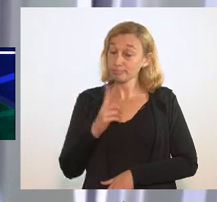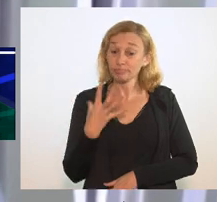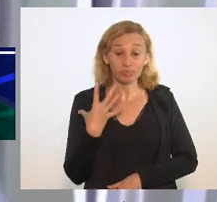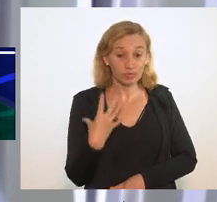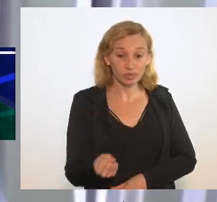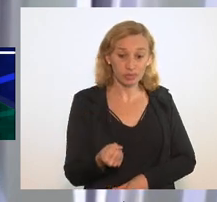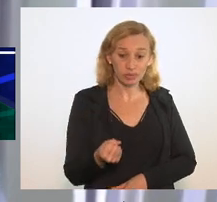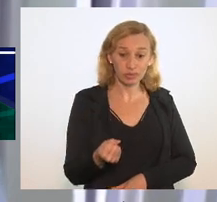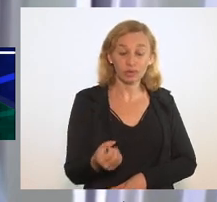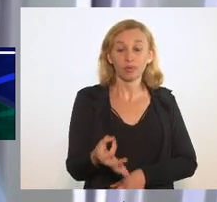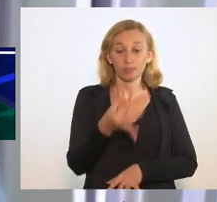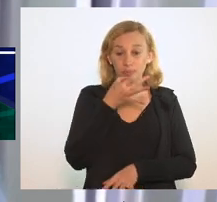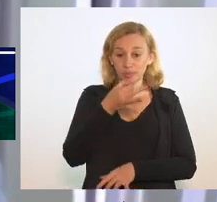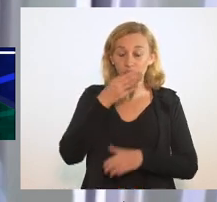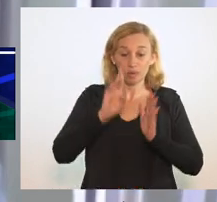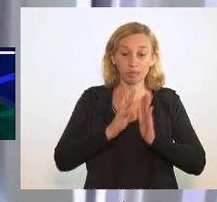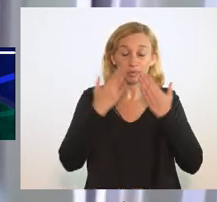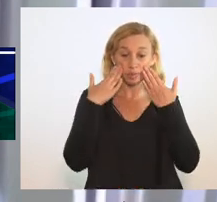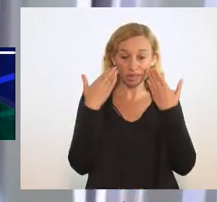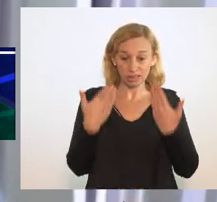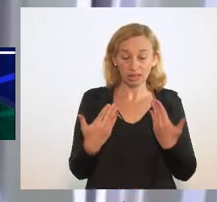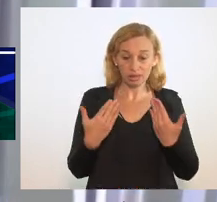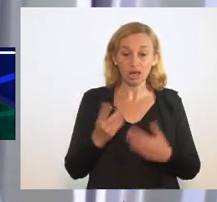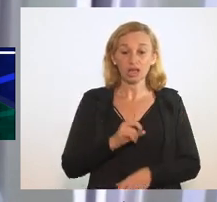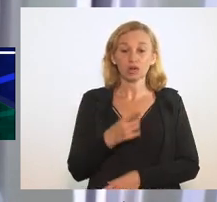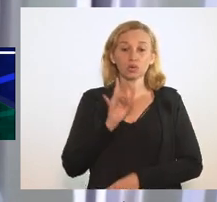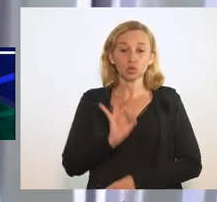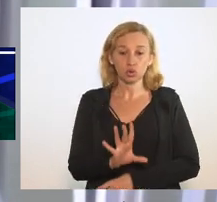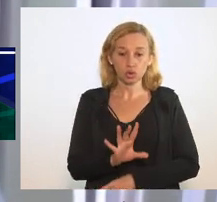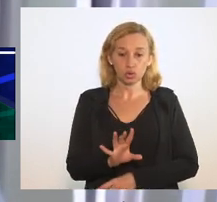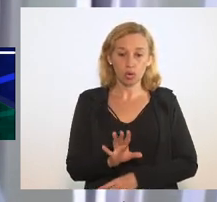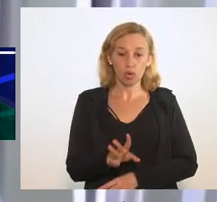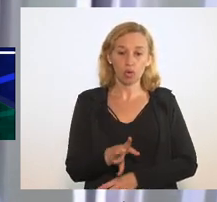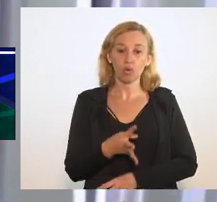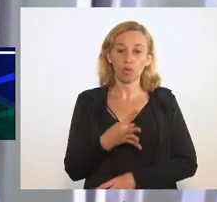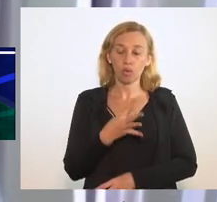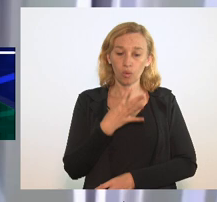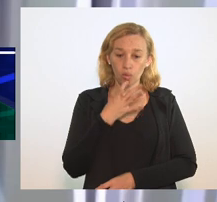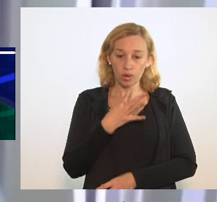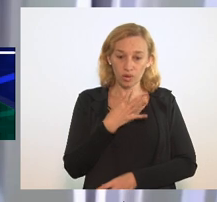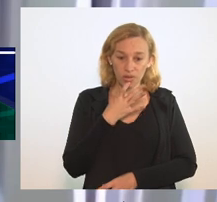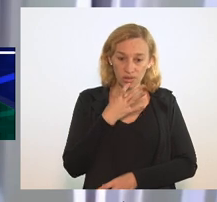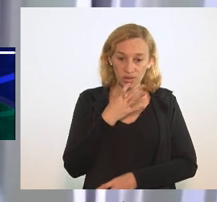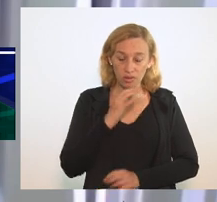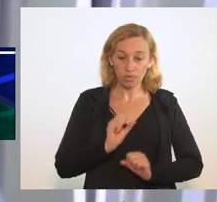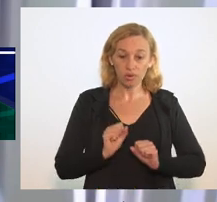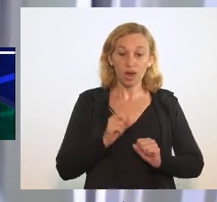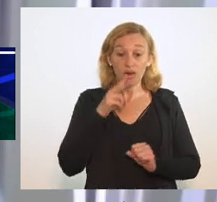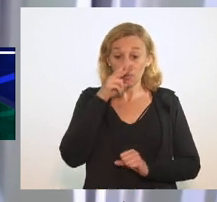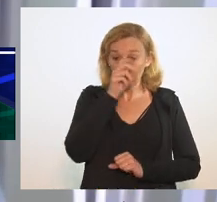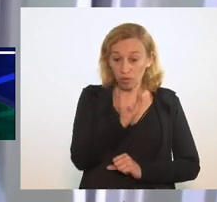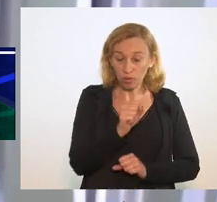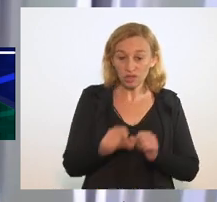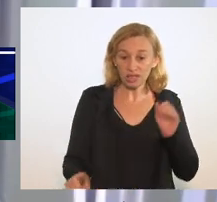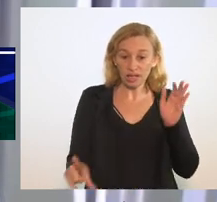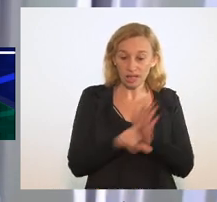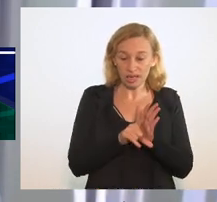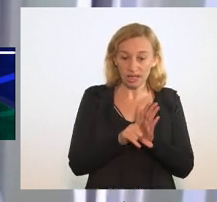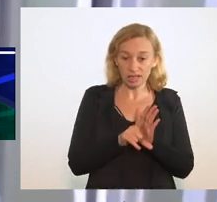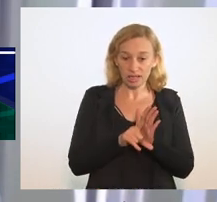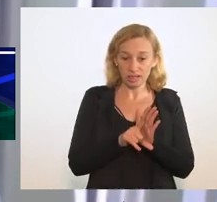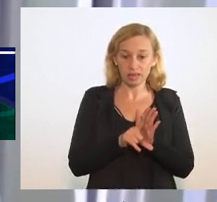apresentados pela ADEP e não só reconheceu a força da lei, a vitalidade da